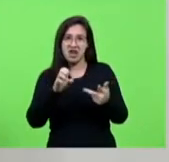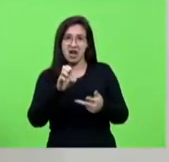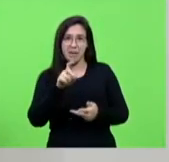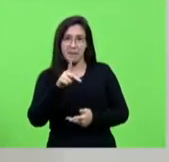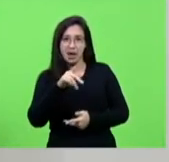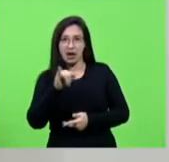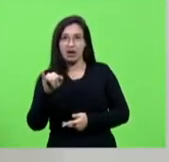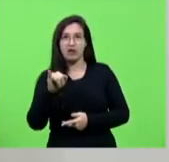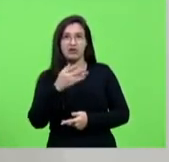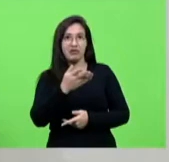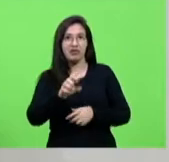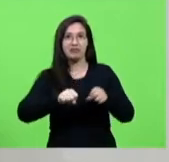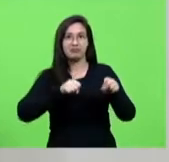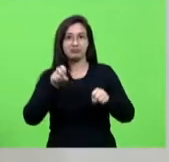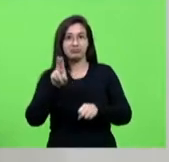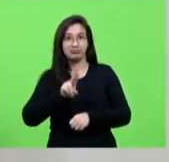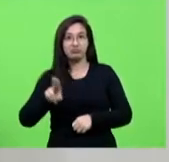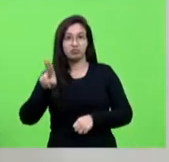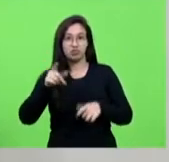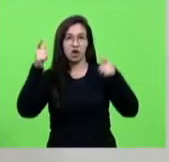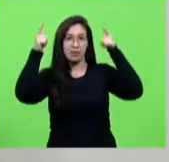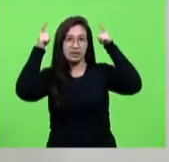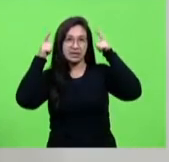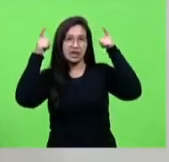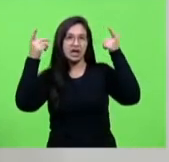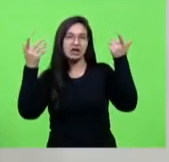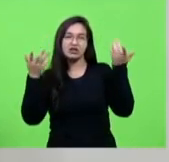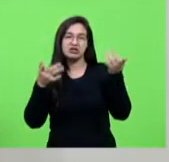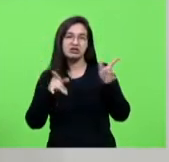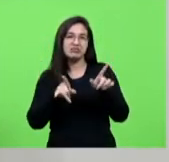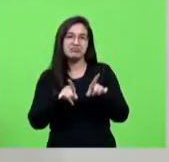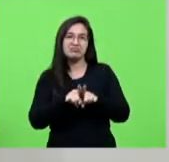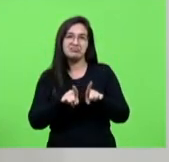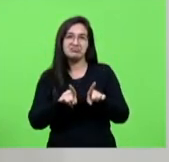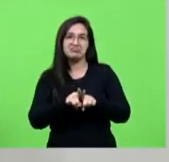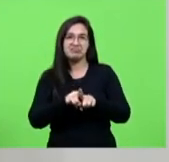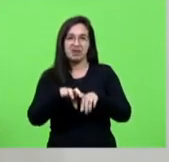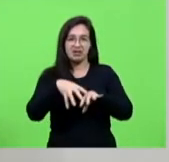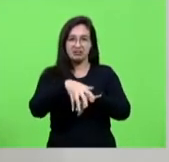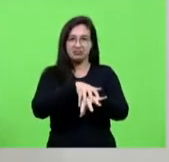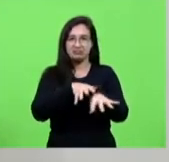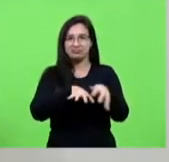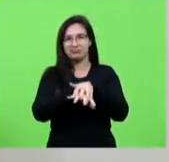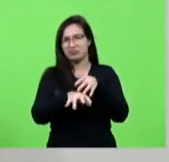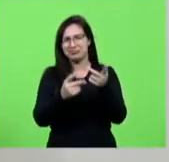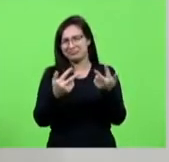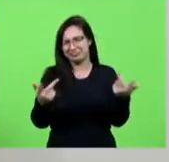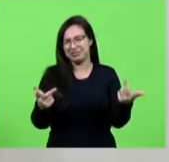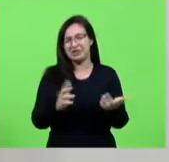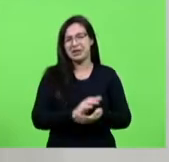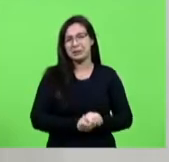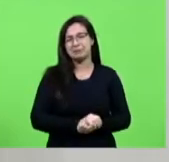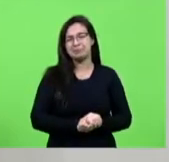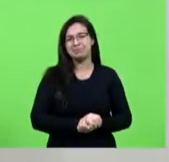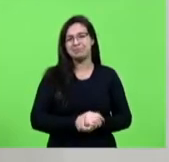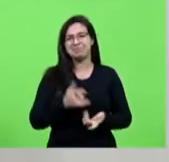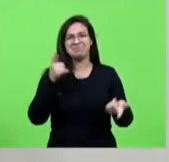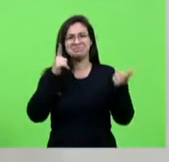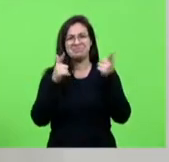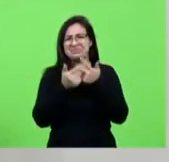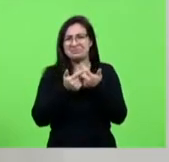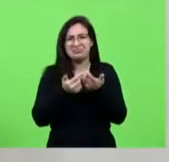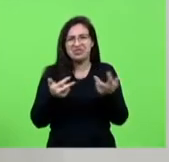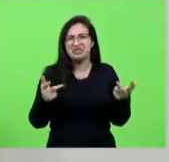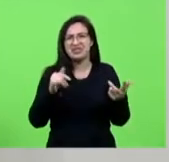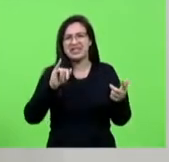os ciclistas usam para o uso da sua atividade. Então, enfim, né, são tantas as possibilidades que temos